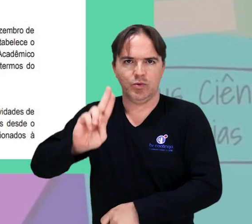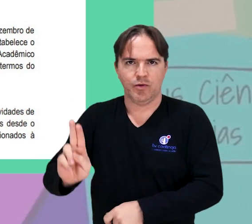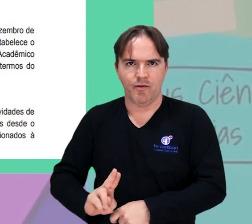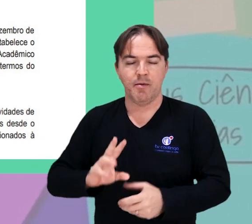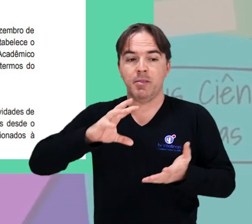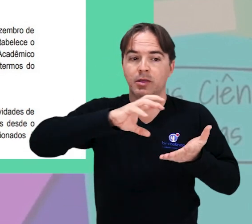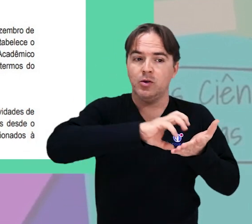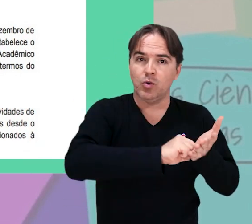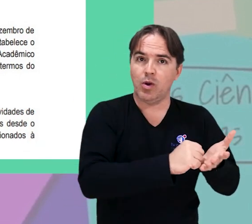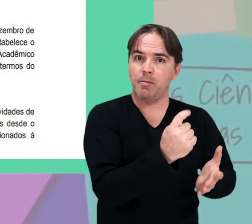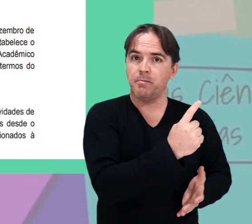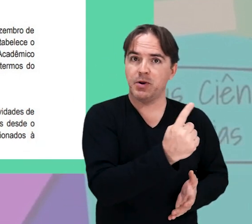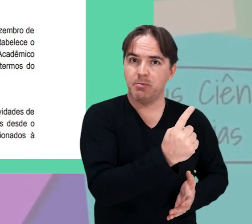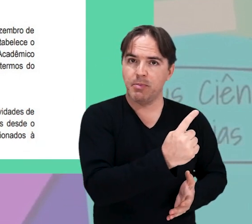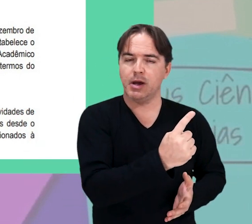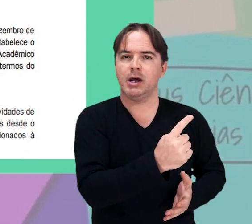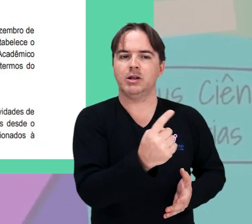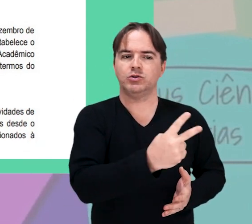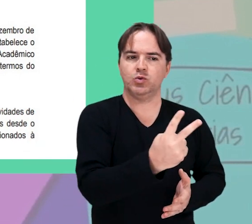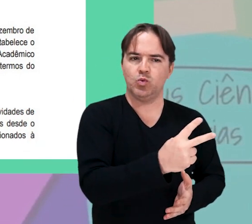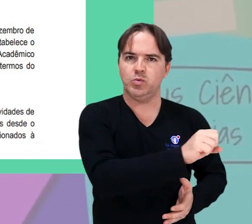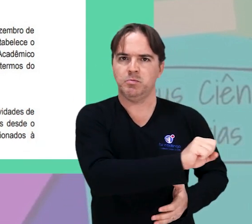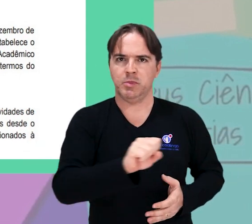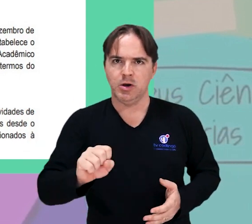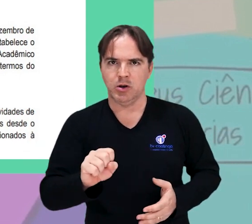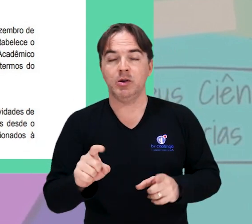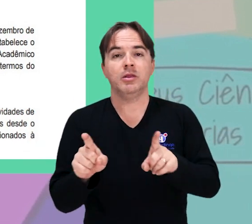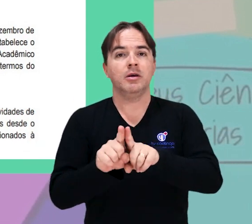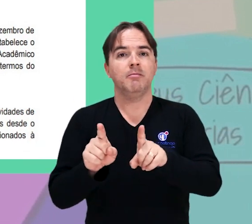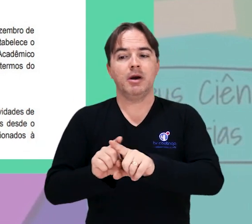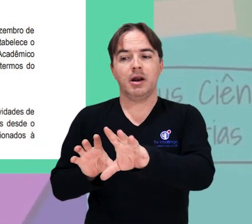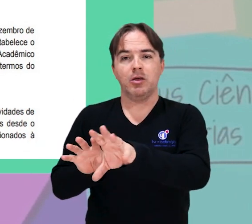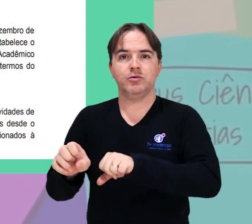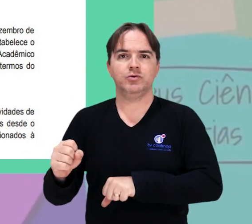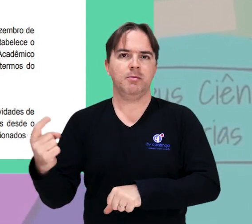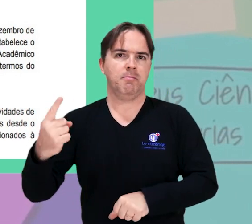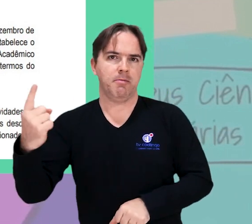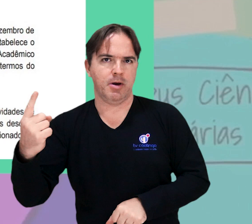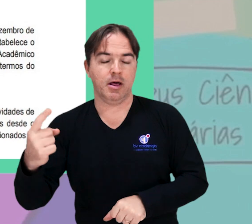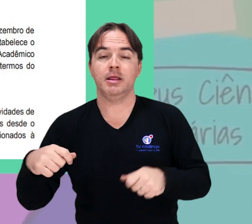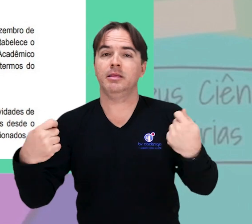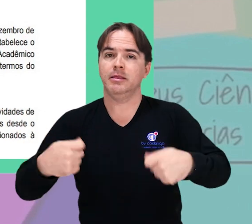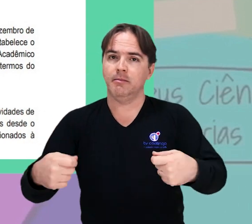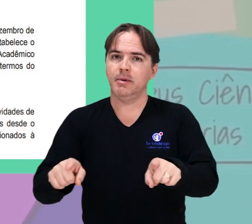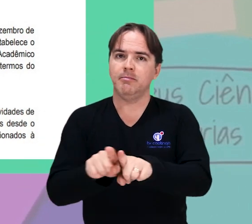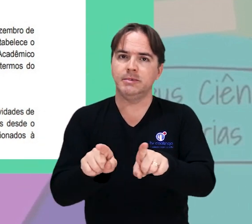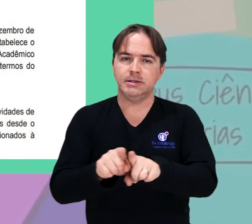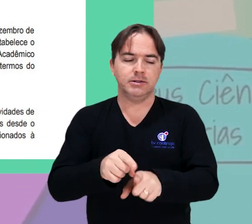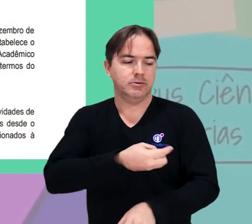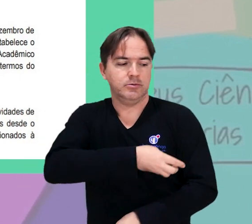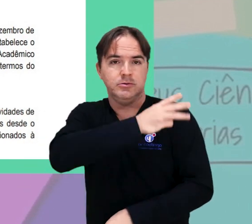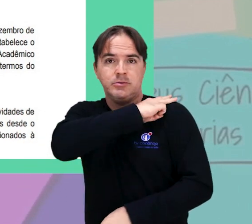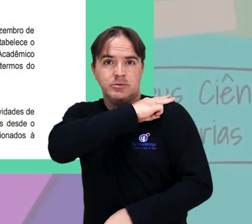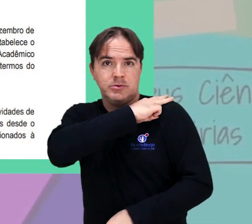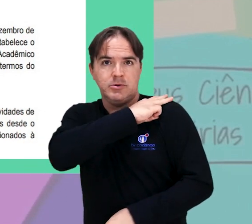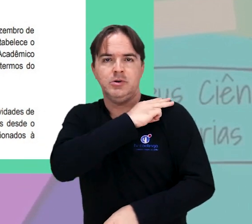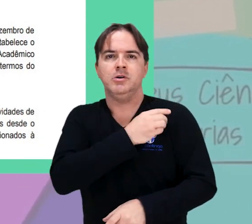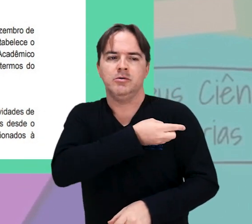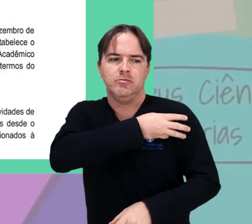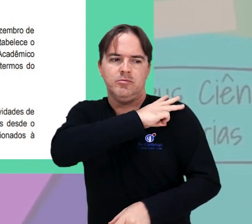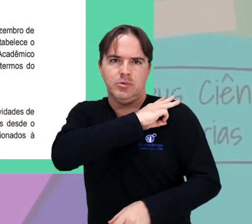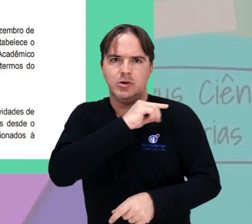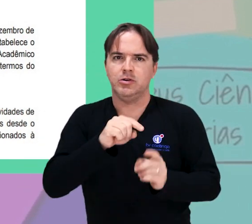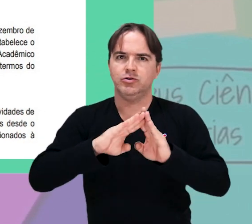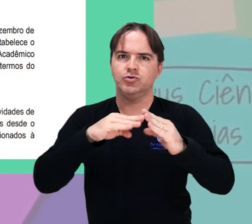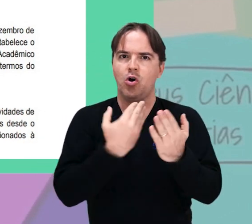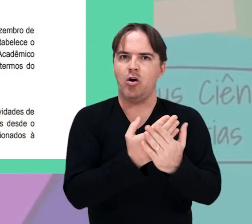matriculados entre o primeiro e o segundo período e terçado o ensino médio em escola pública para saber mais sobre os